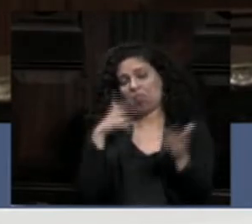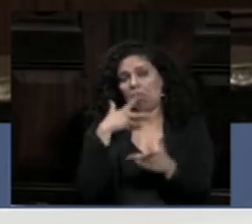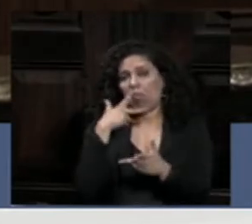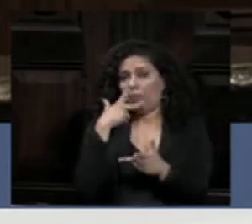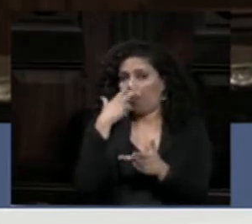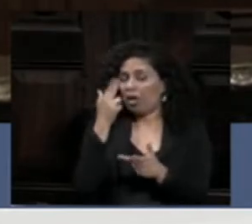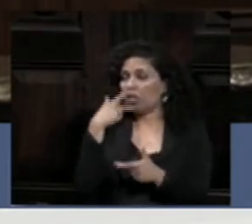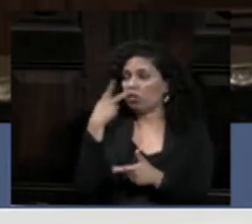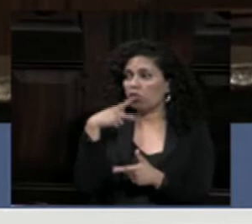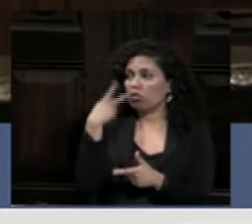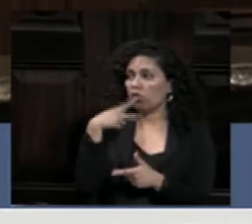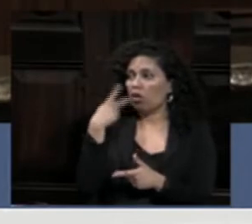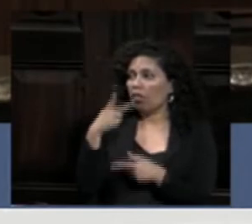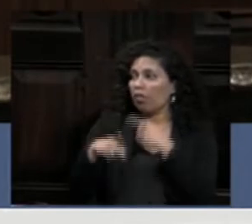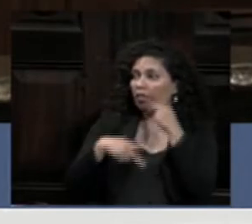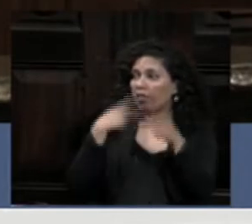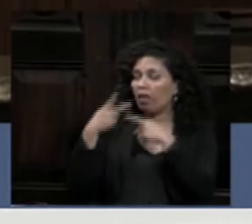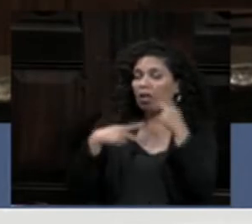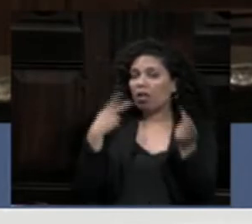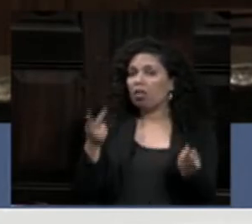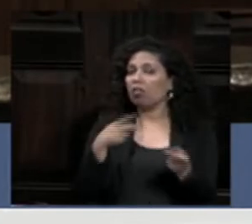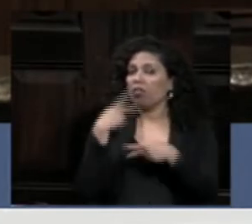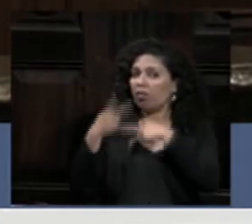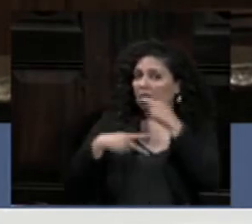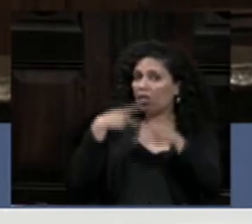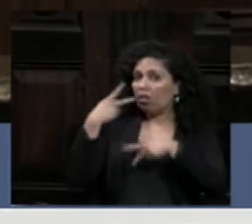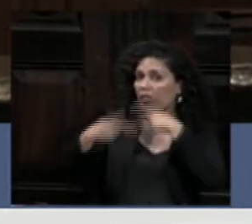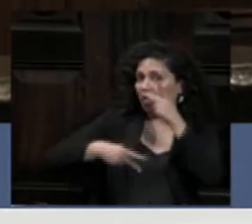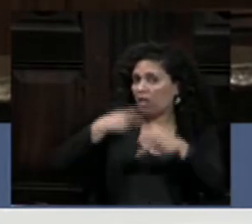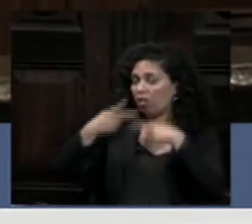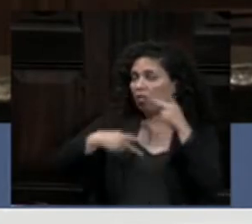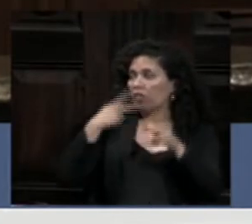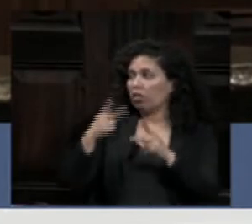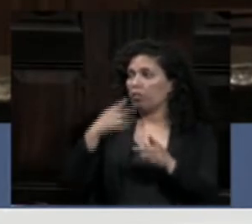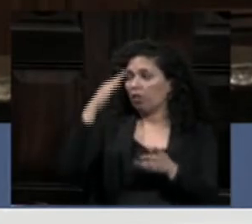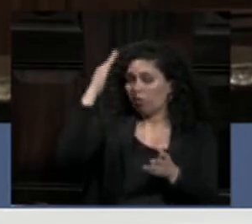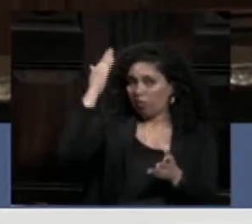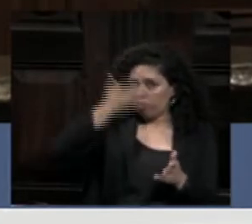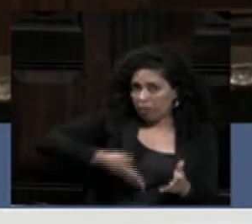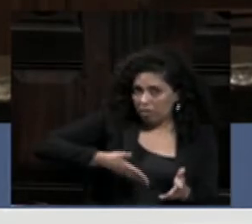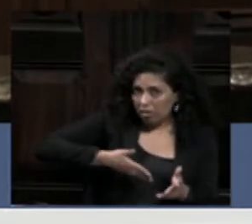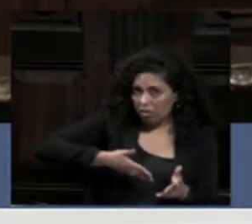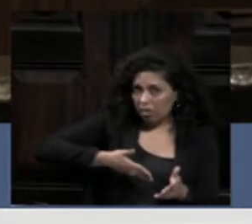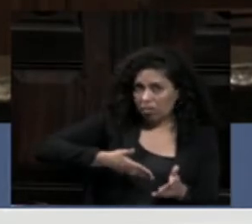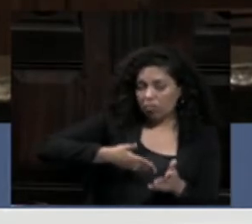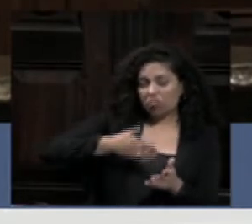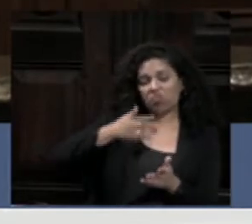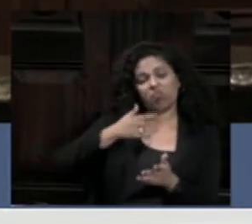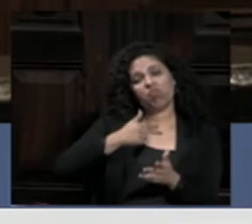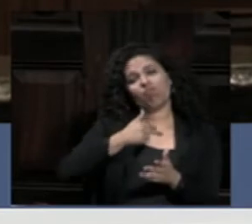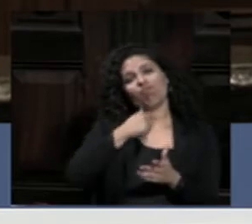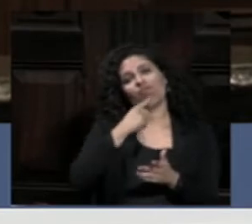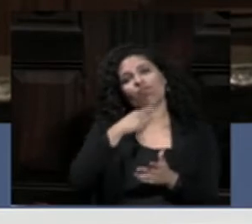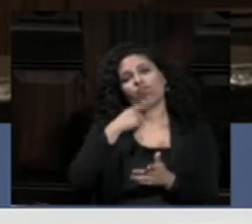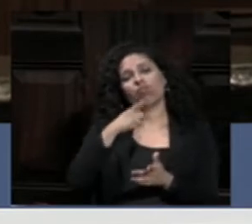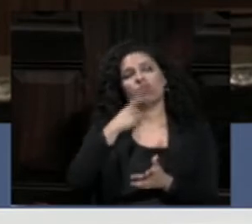aconteceu, nada mais do que promessas, nada mais do que